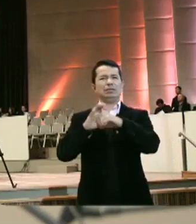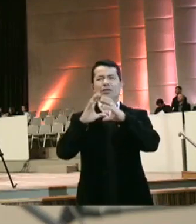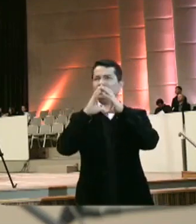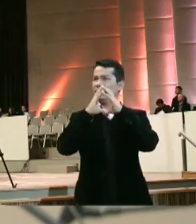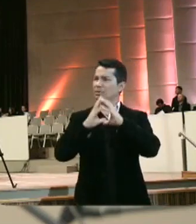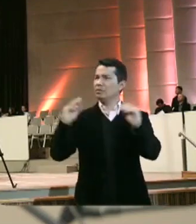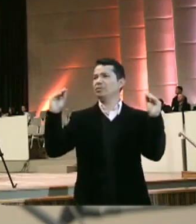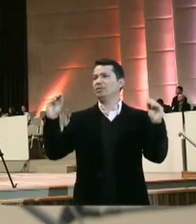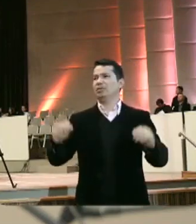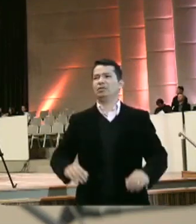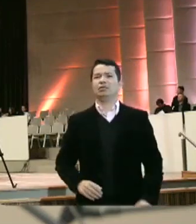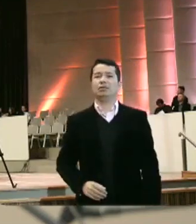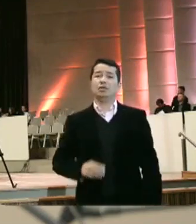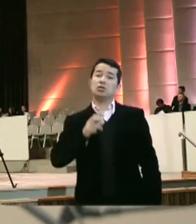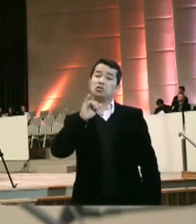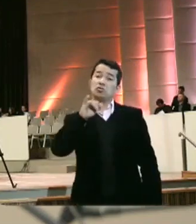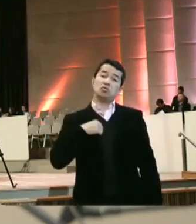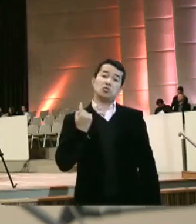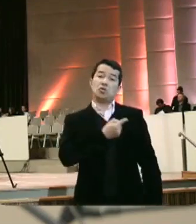Se a gente não fizer nada,